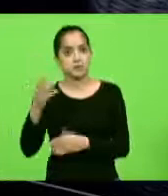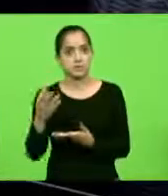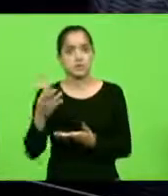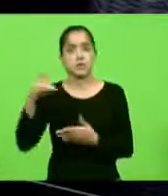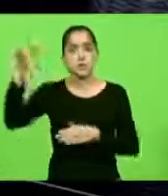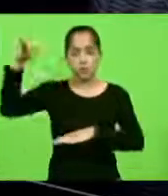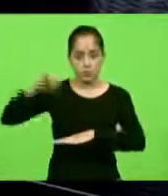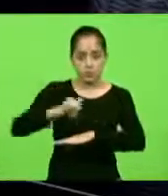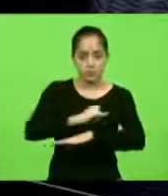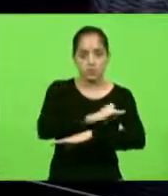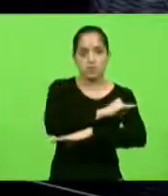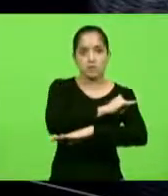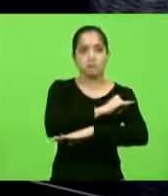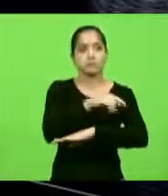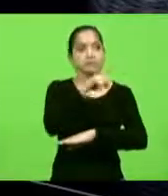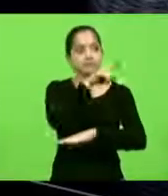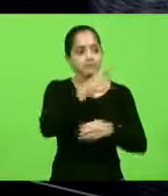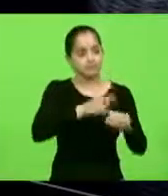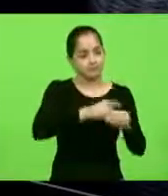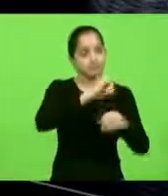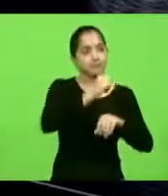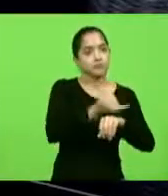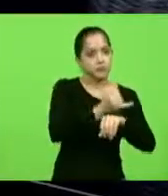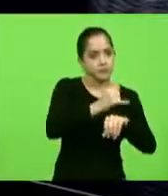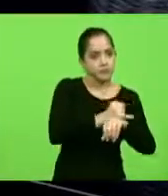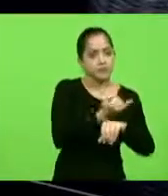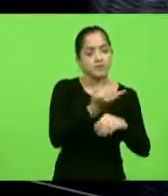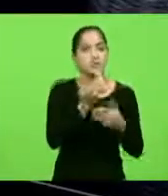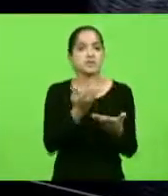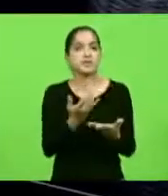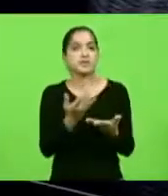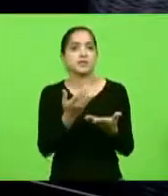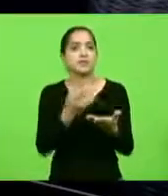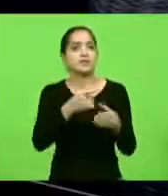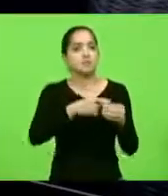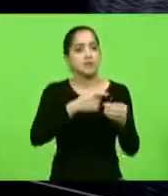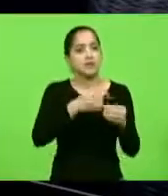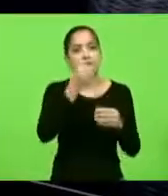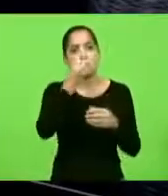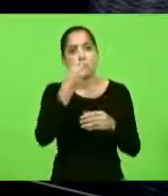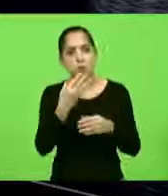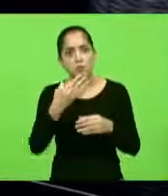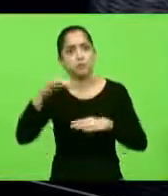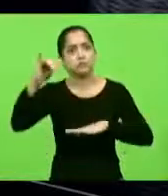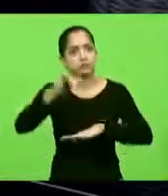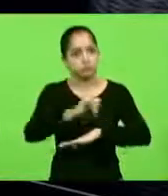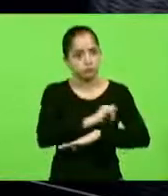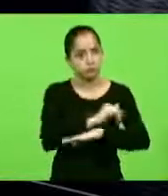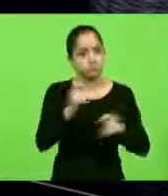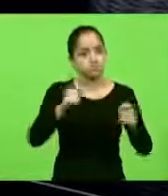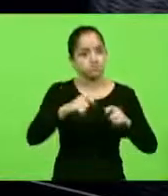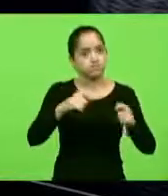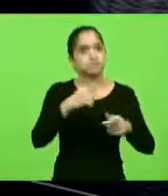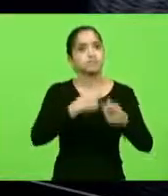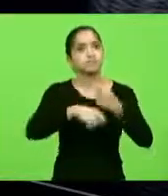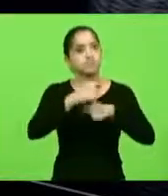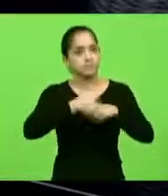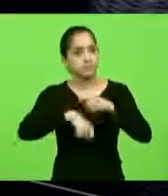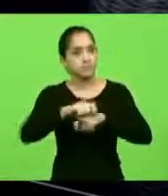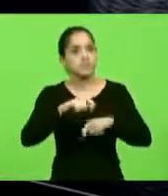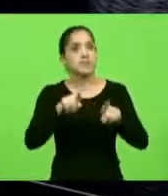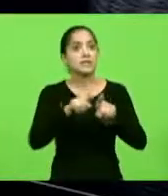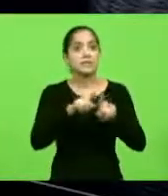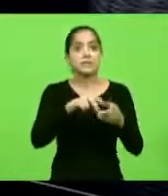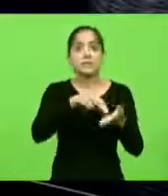Que bom, Joinville vai ter um aeroporto à altura, com a cidade, com a capacidade econômica que a cidade tem, com a região, Navegantes